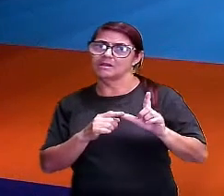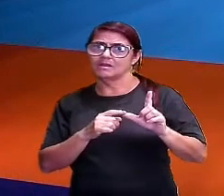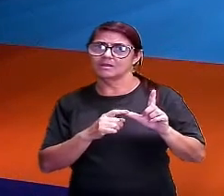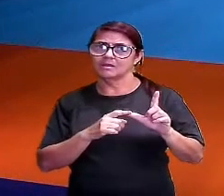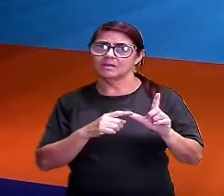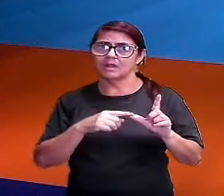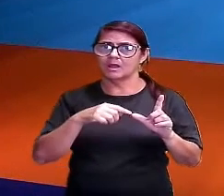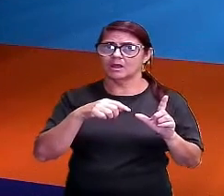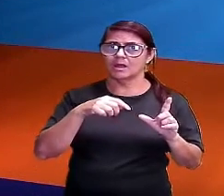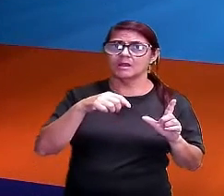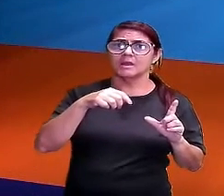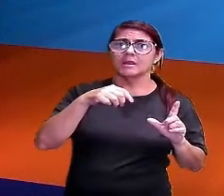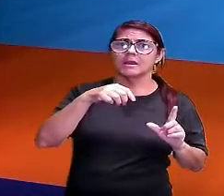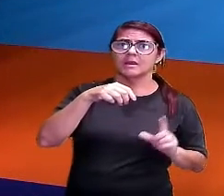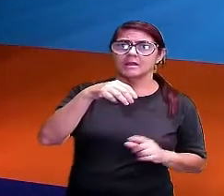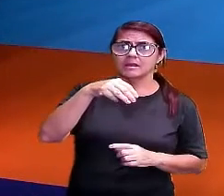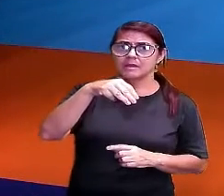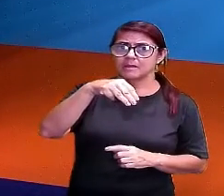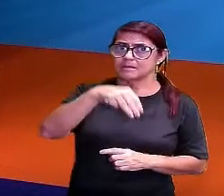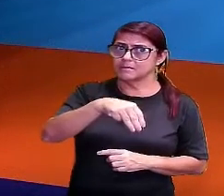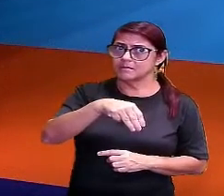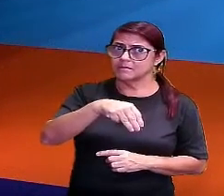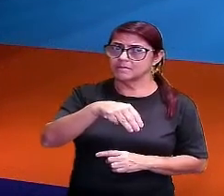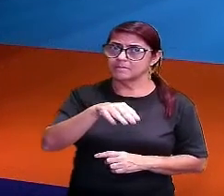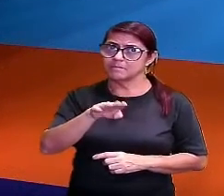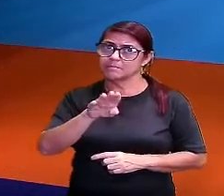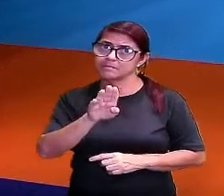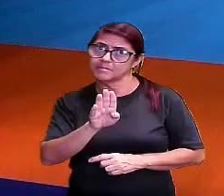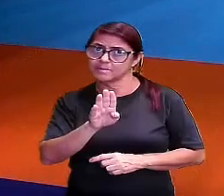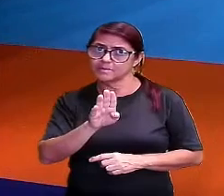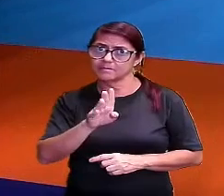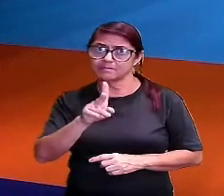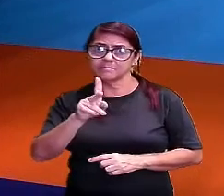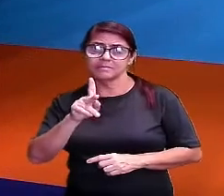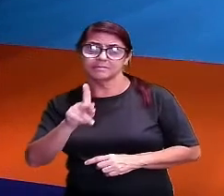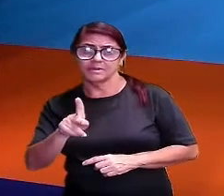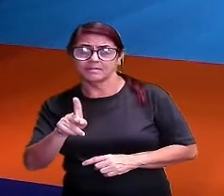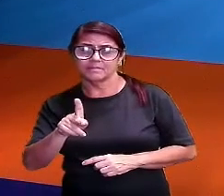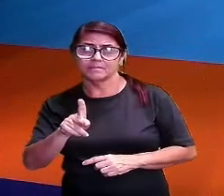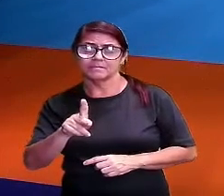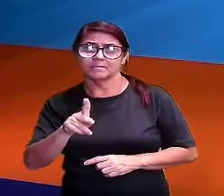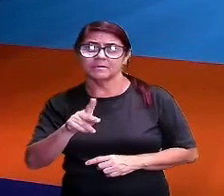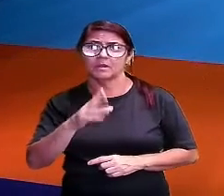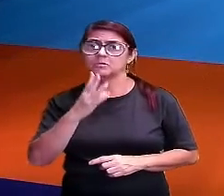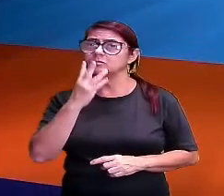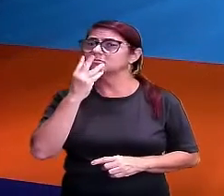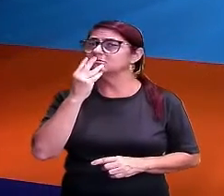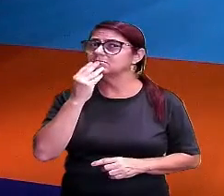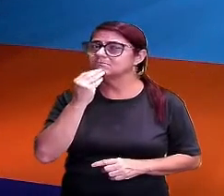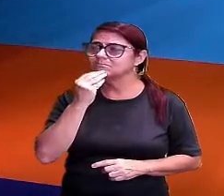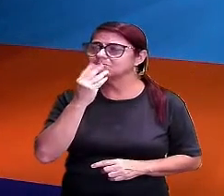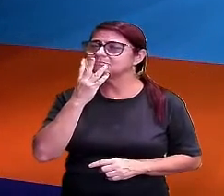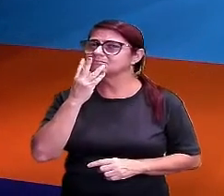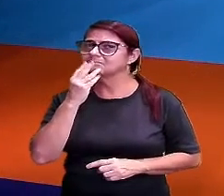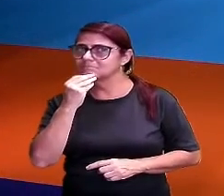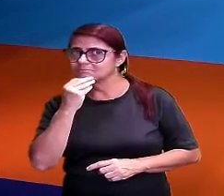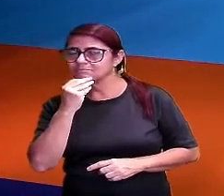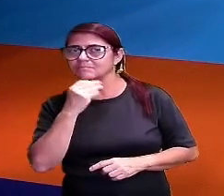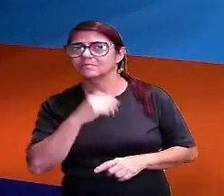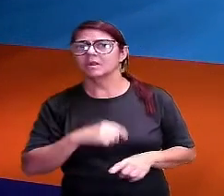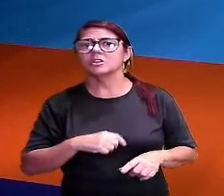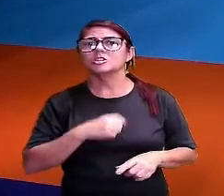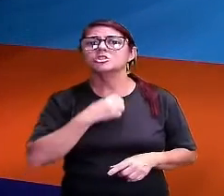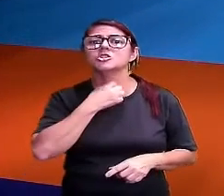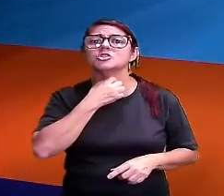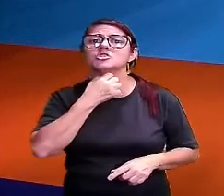M, P e B, nossos lábios, eles se juntam, não é? Por isso, elas são chamadas